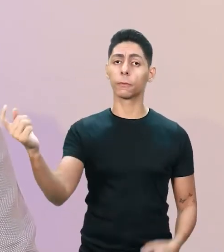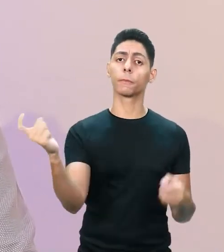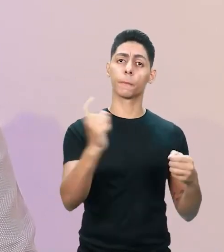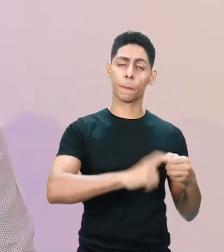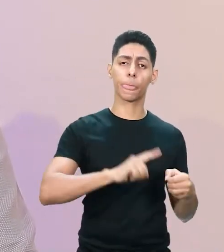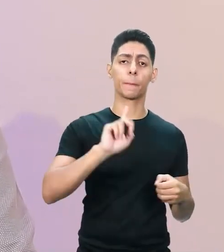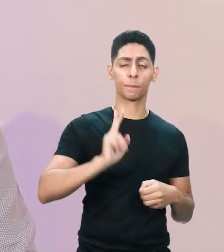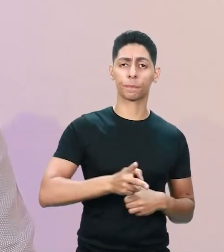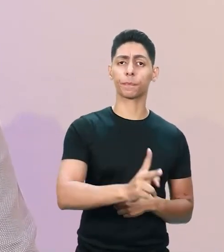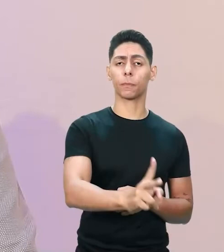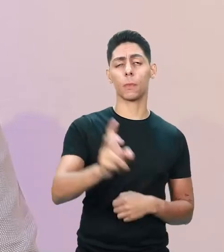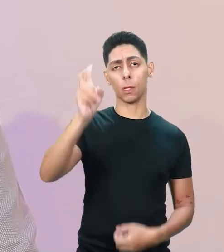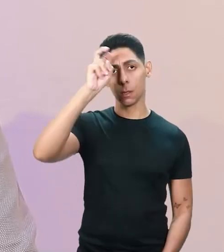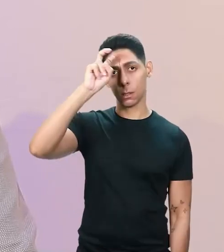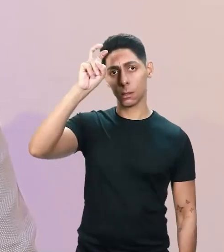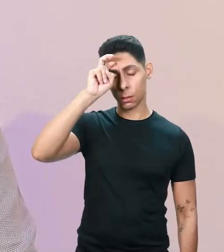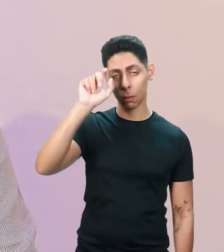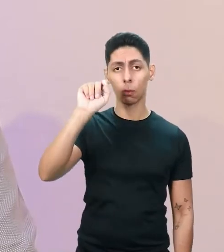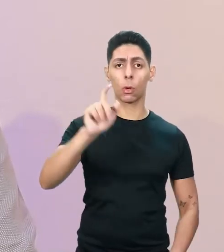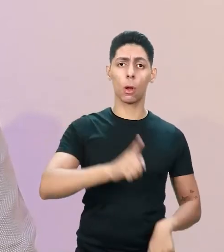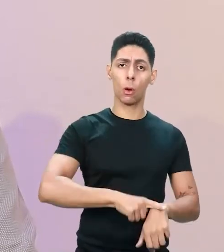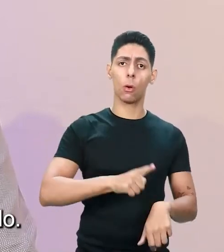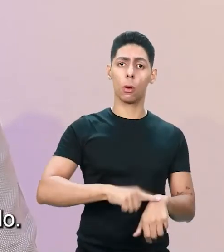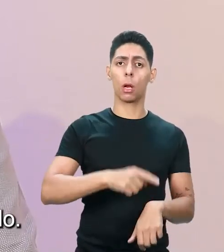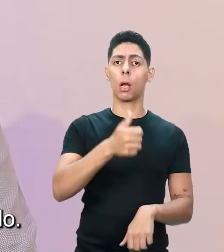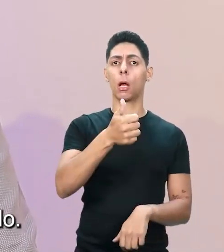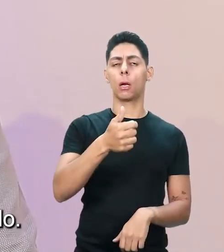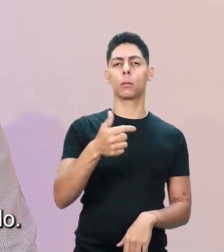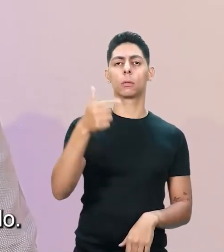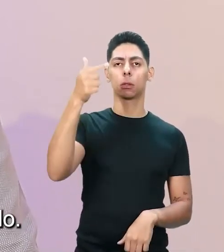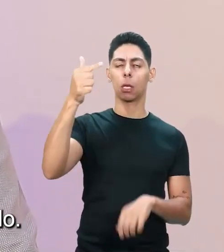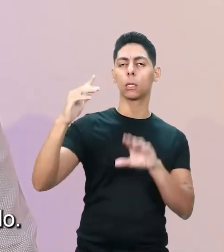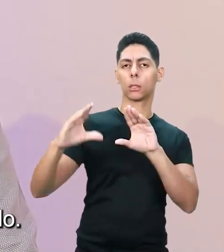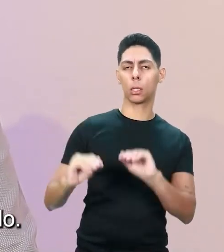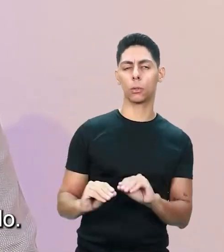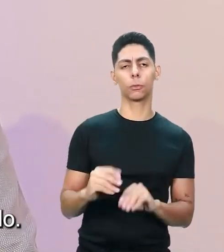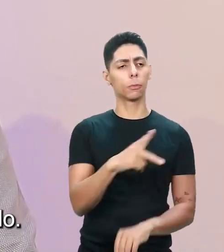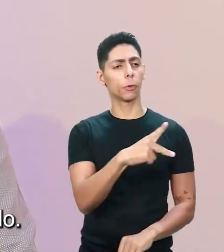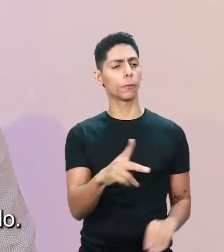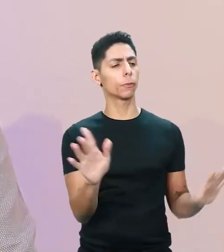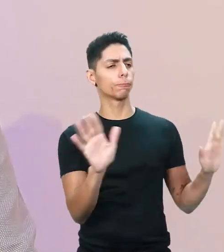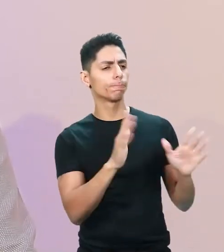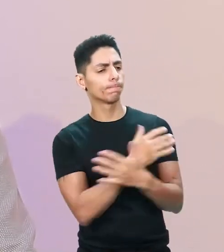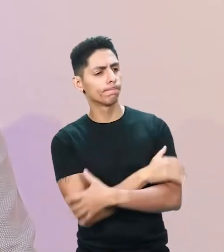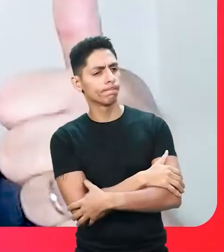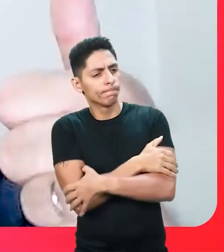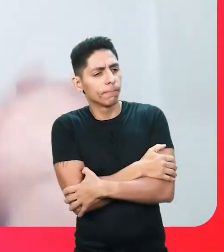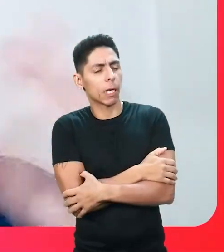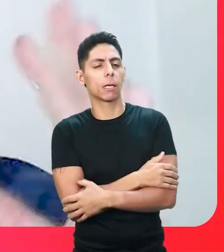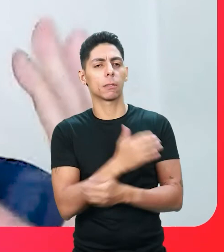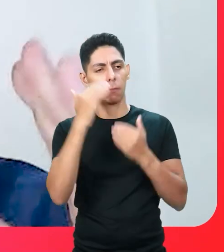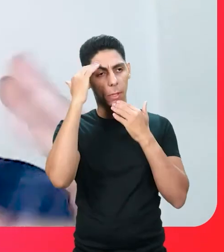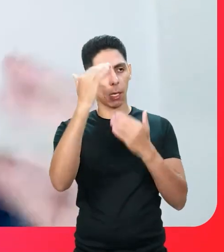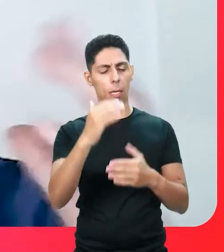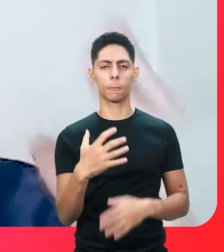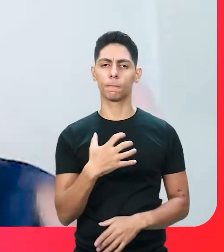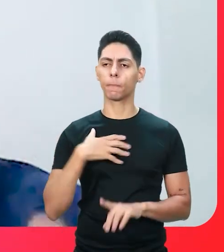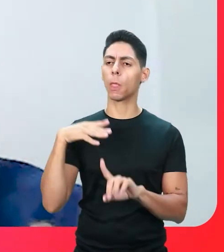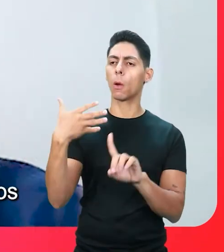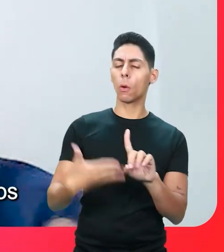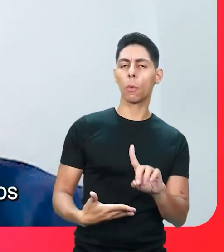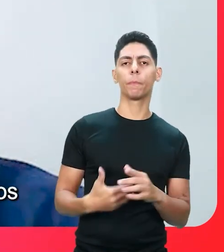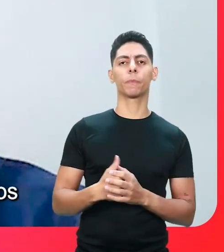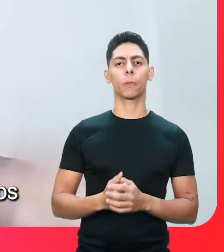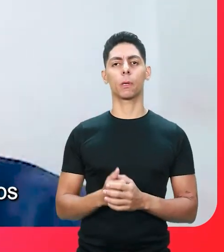nas quintas-feiras, às 19 horas. Professor, grande abraço e muito obrigado. Que honra! Grande